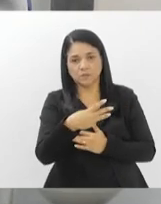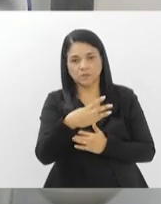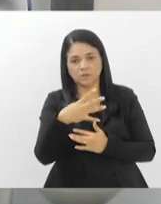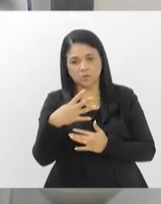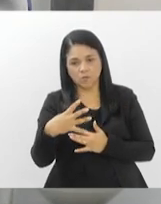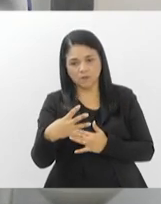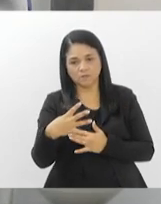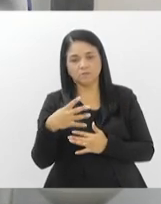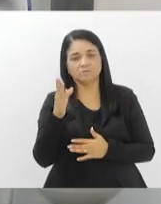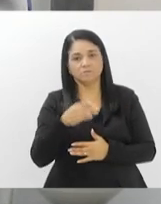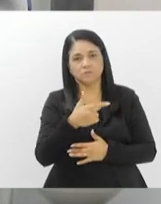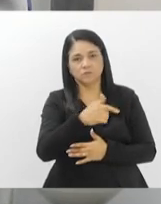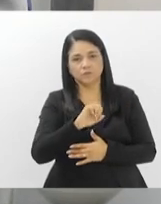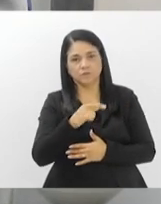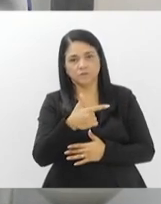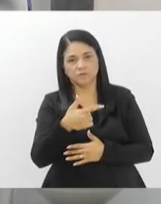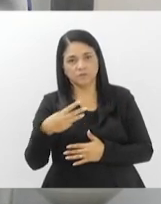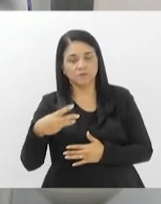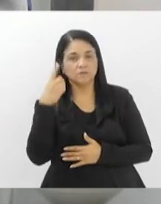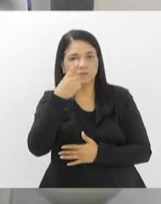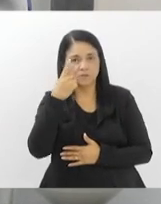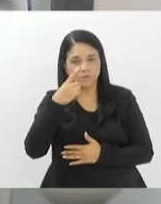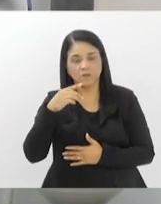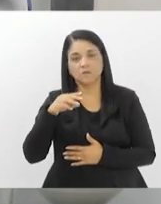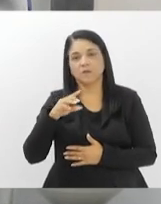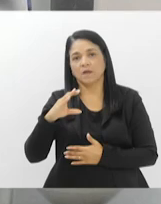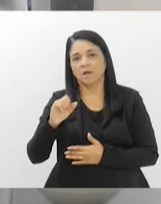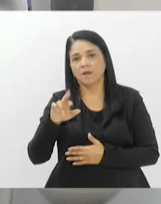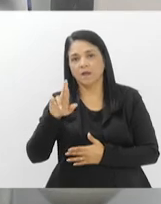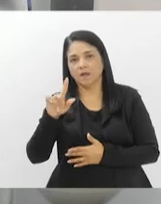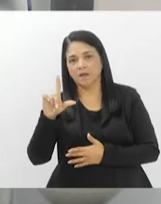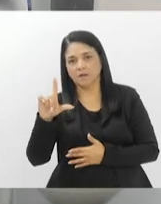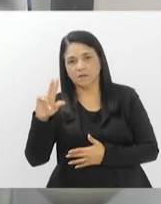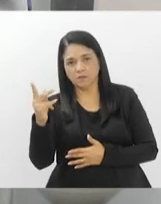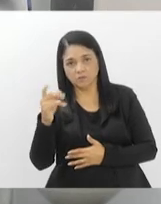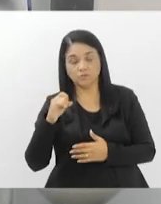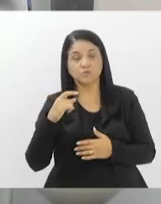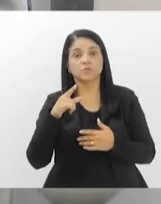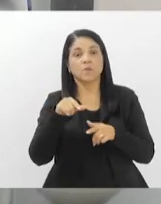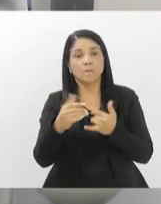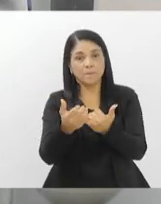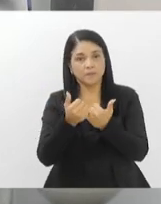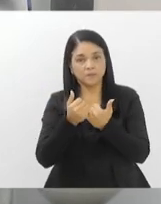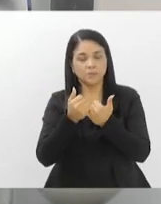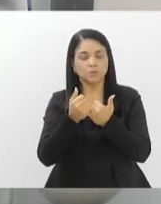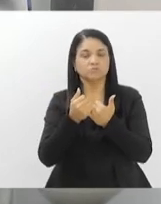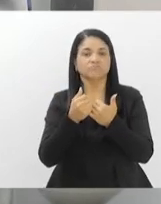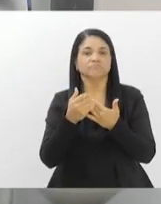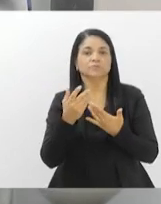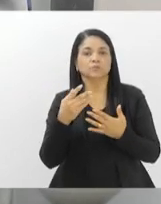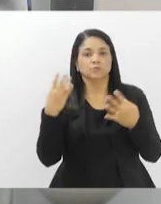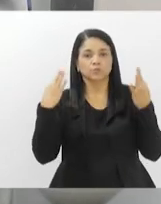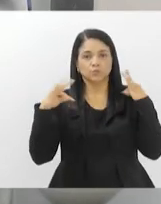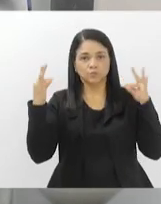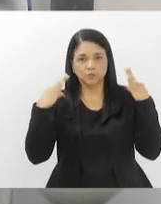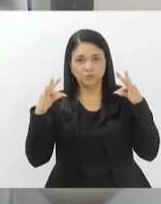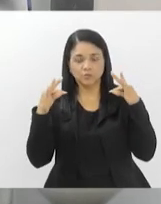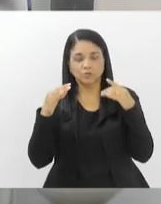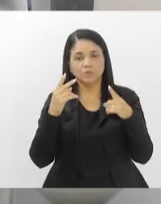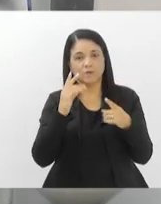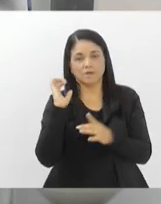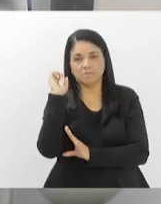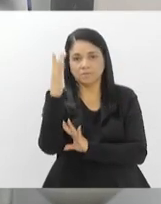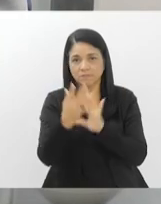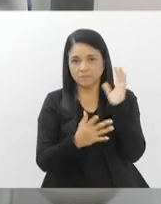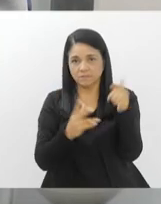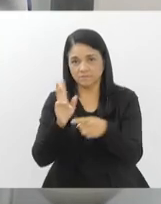autoria do deputado Carlinhos BNH, que declara como patrimônio paisagístico, turístico e material do Estado do Rio de Janeiro, a Reserva Biológica